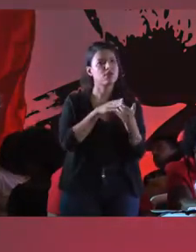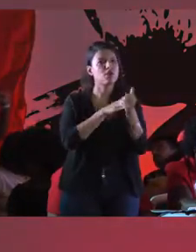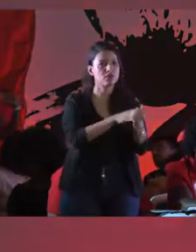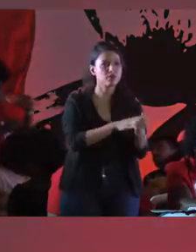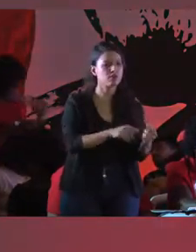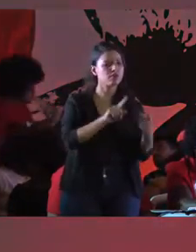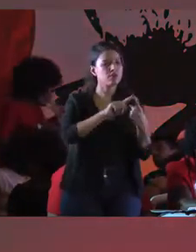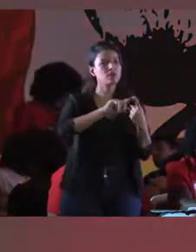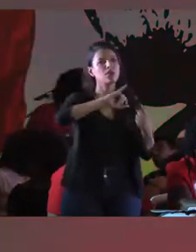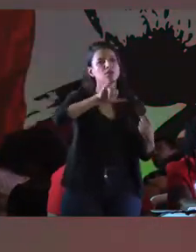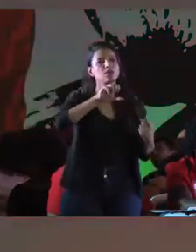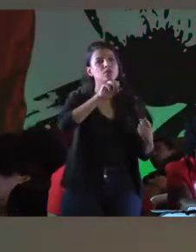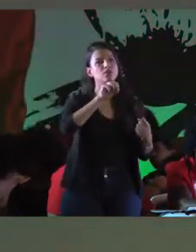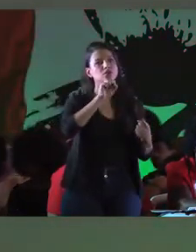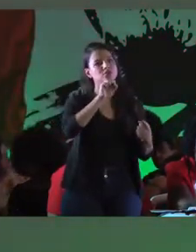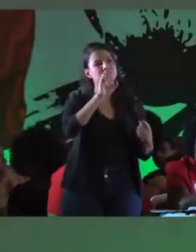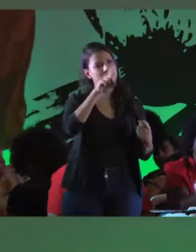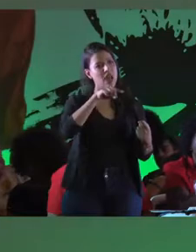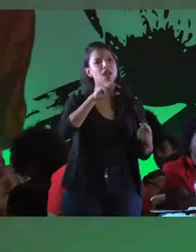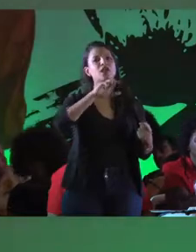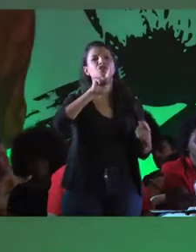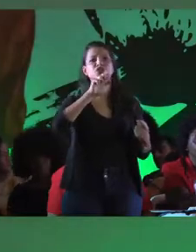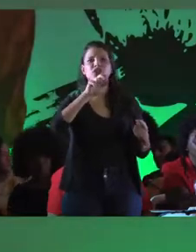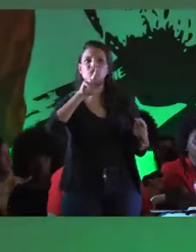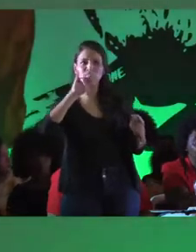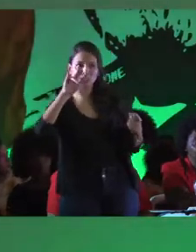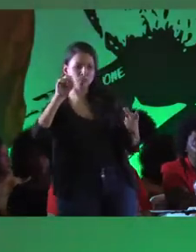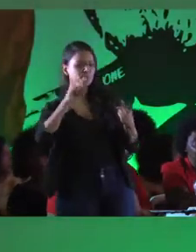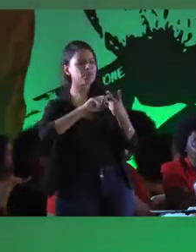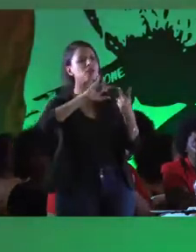José Genuíno e José Dirceu.